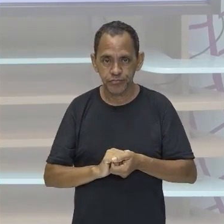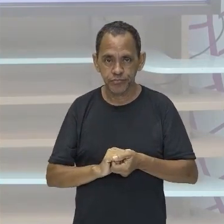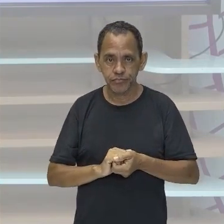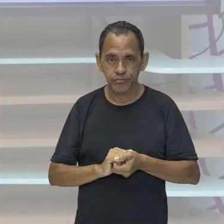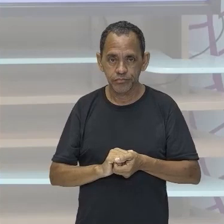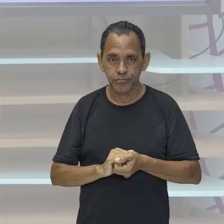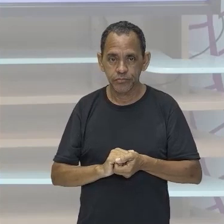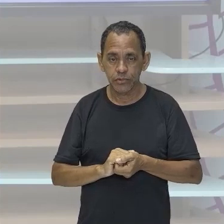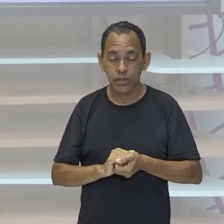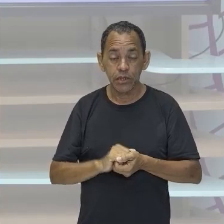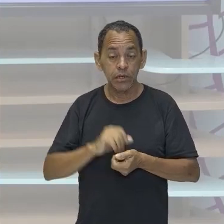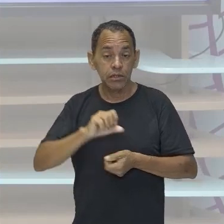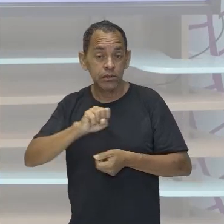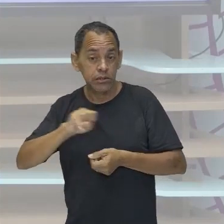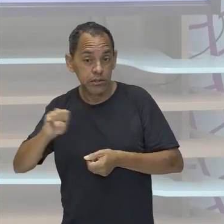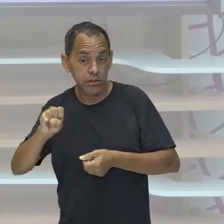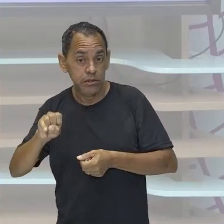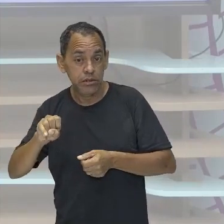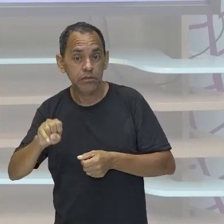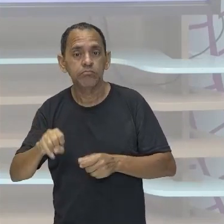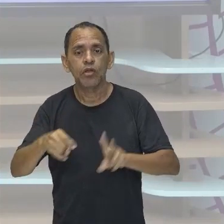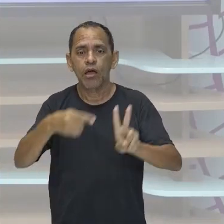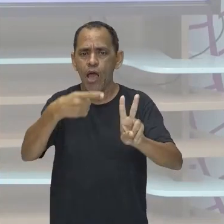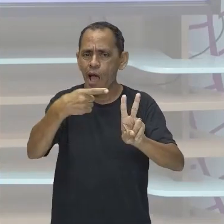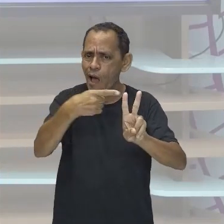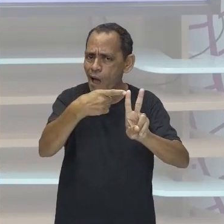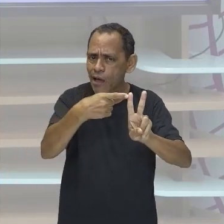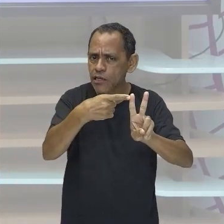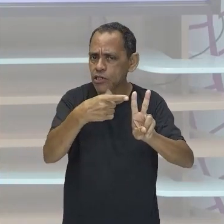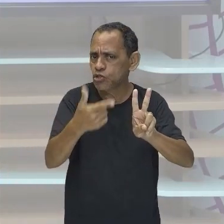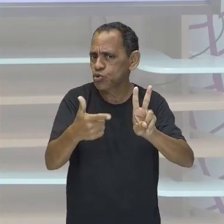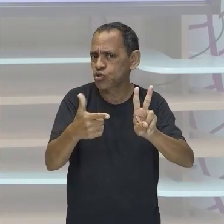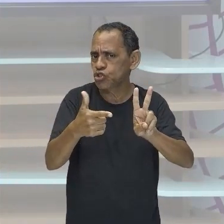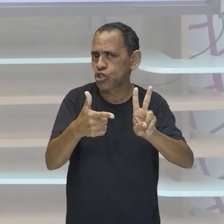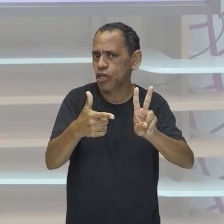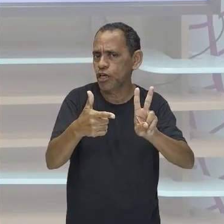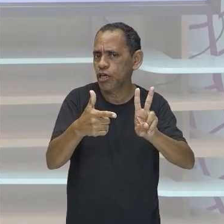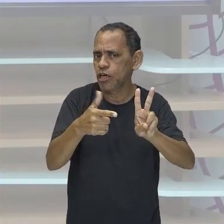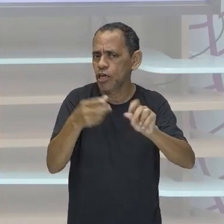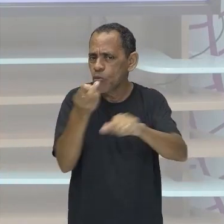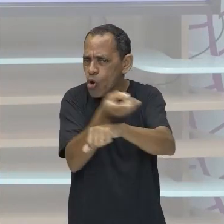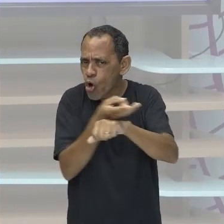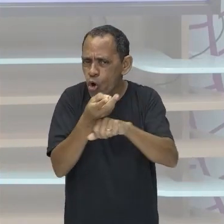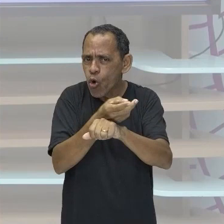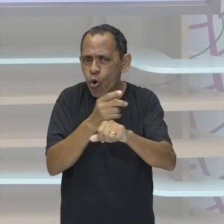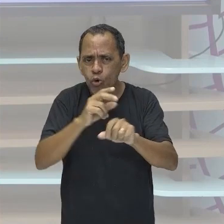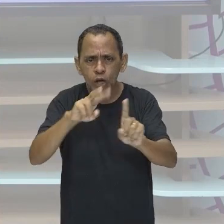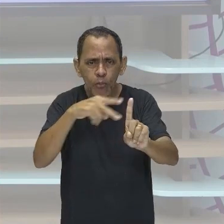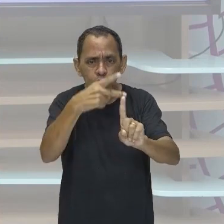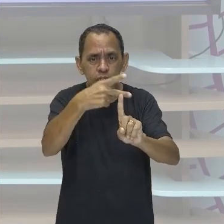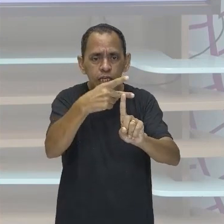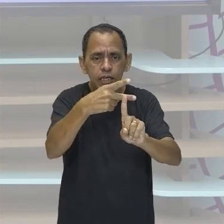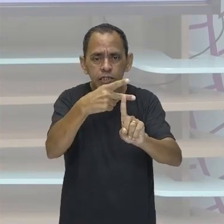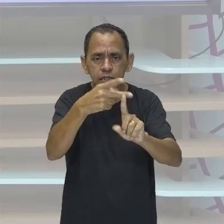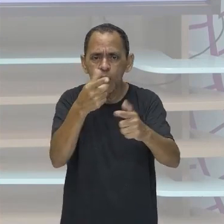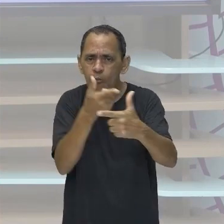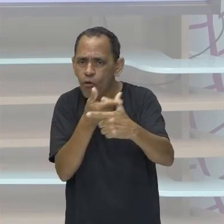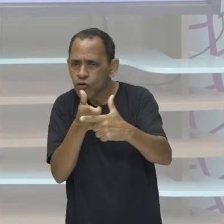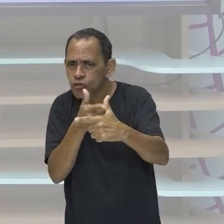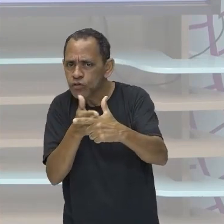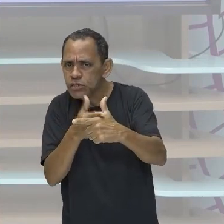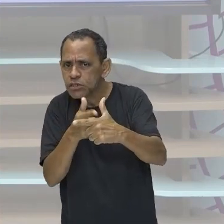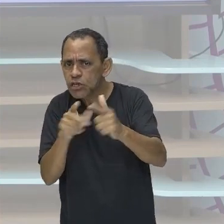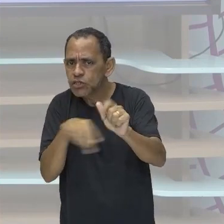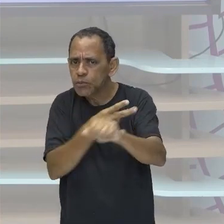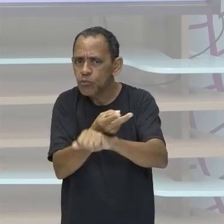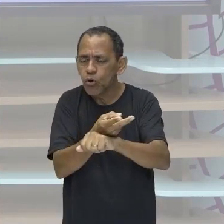raiz, você procura se tem potência. Ah, não tem potência, então você vai procurar pela divisão. Ah, não